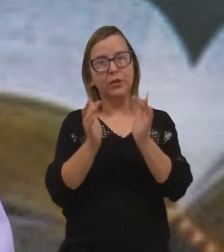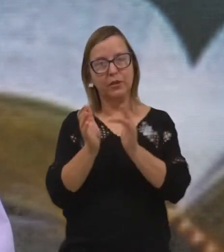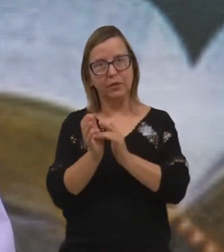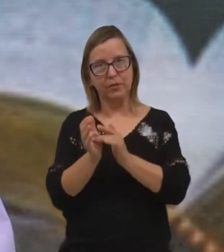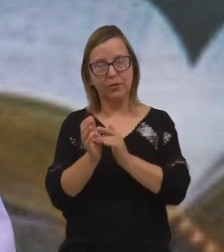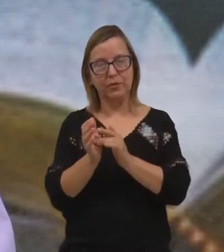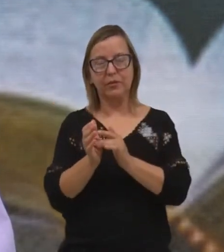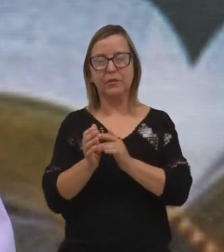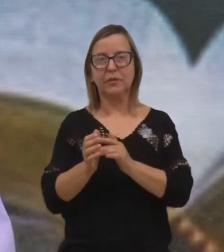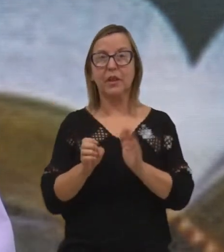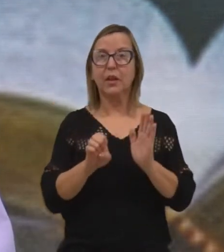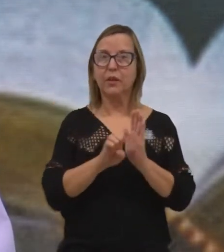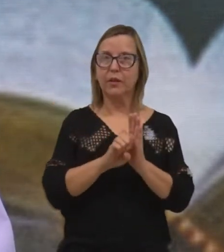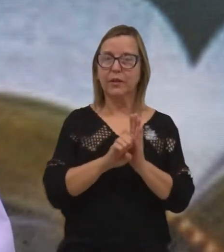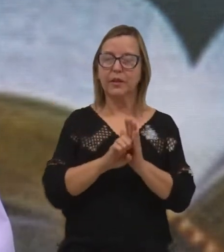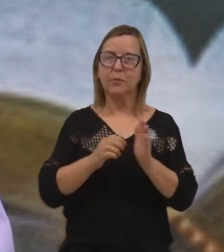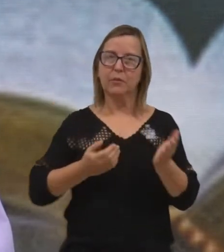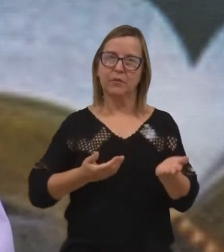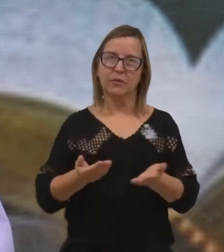que,